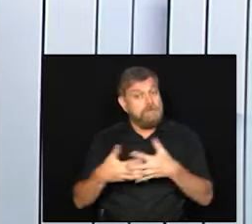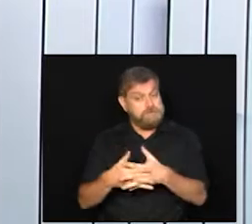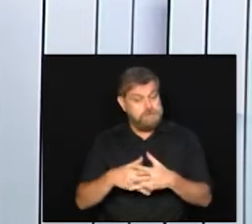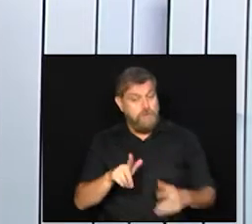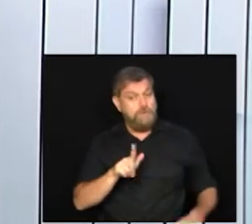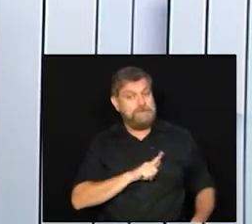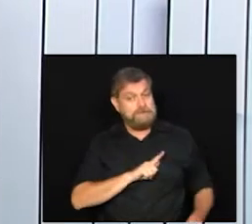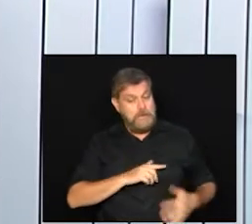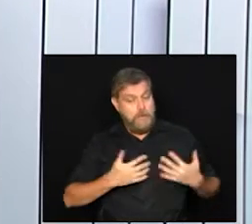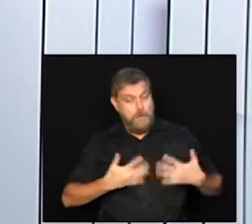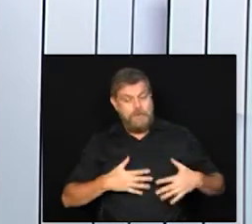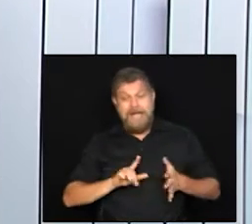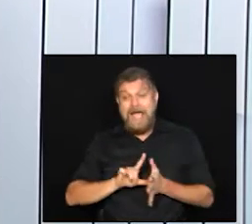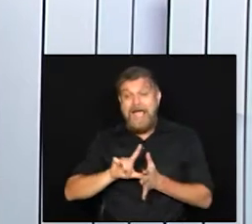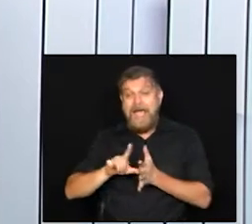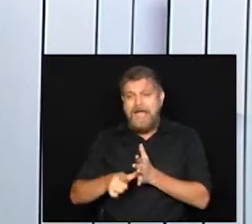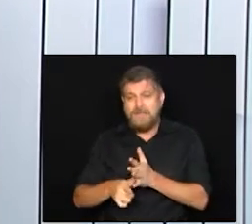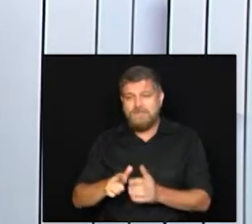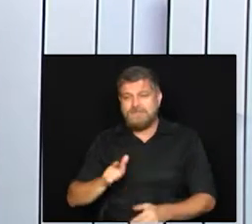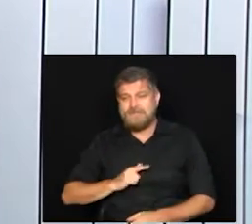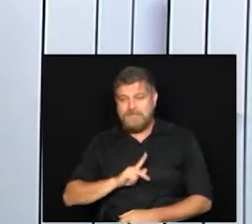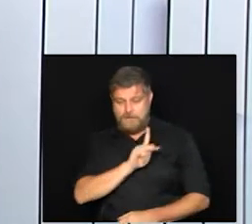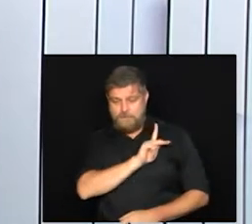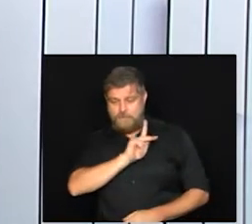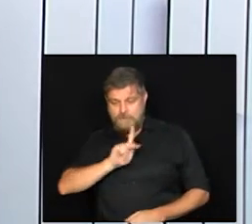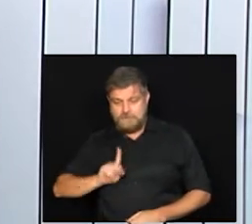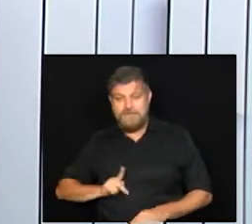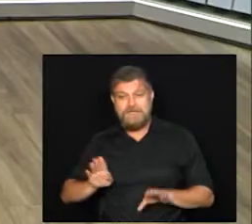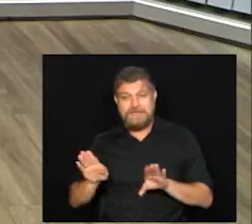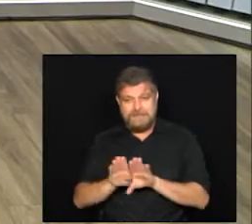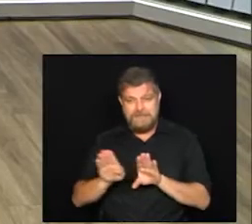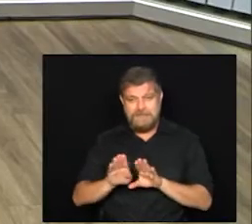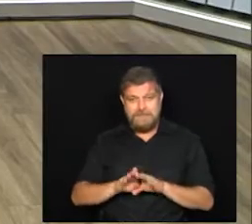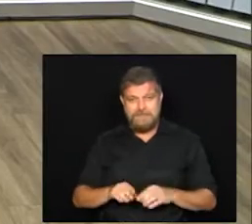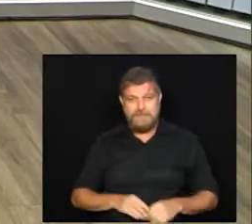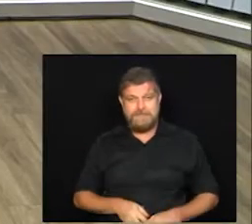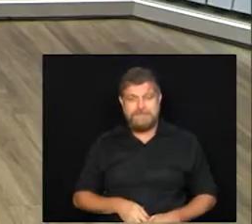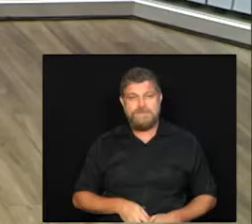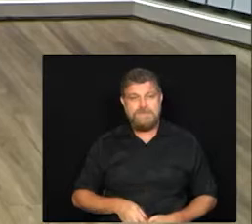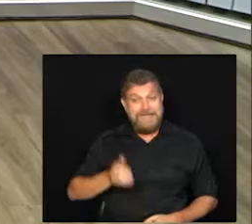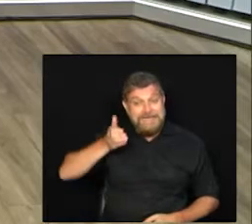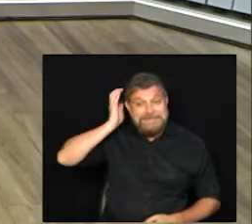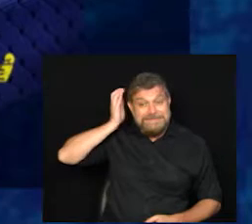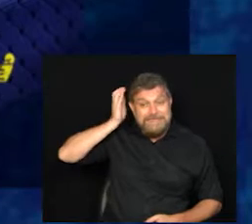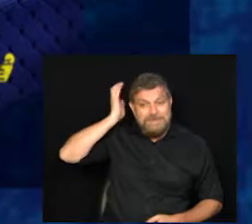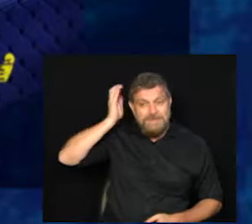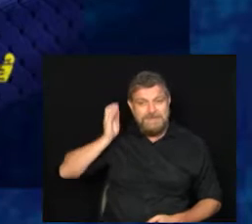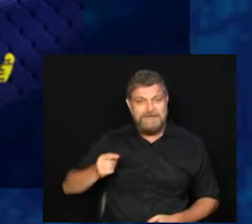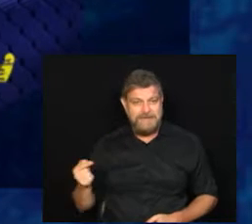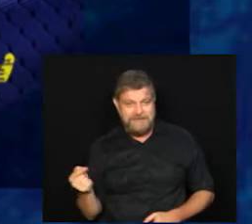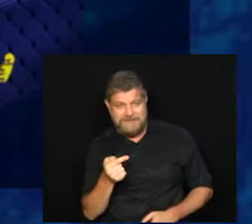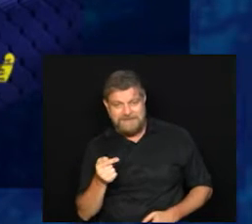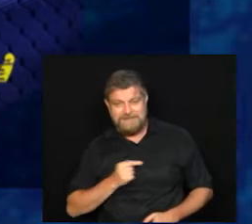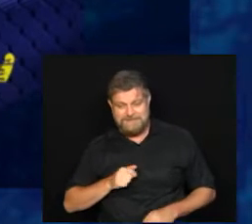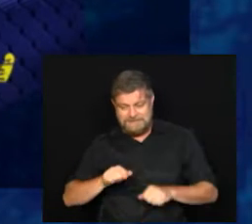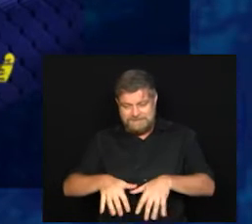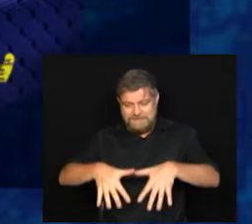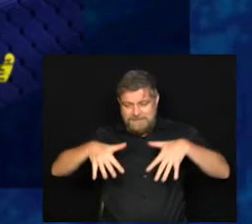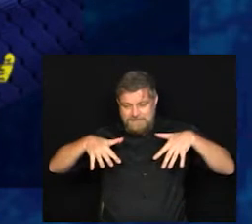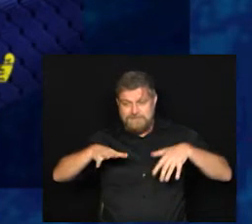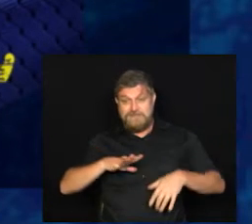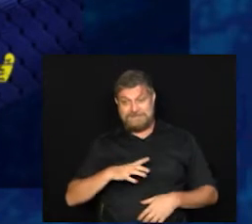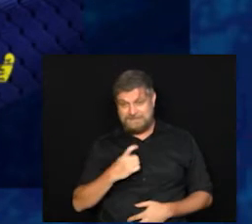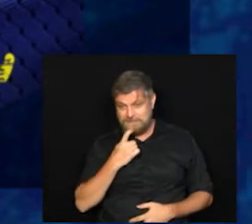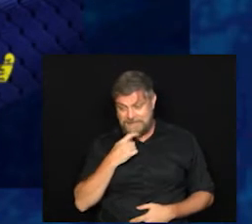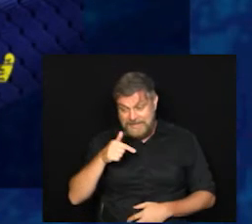Guarani. E um pouquinho mais tarde, a Ponte Preta recebe a equipe do Santo André no estádio Moisés Lucarelli às 7 horas